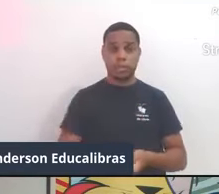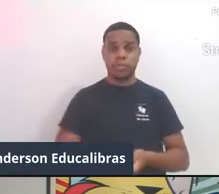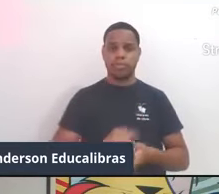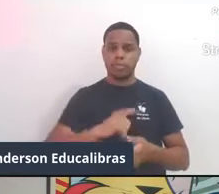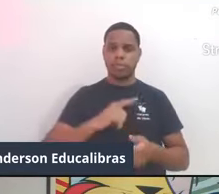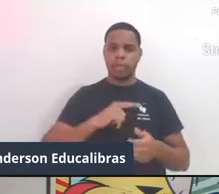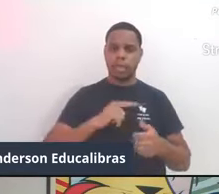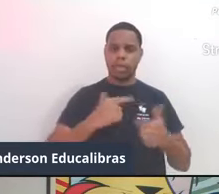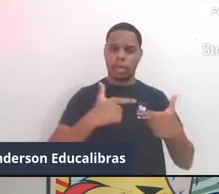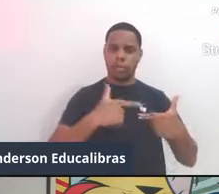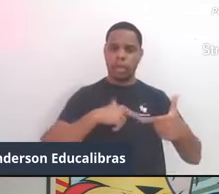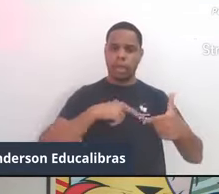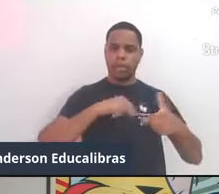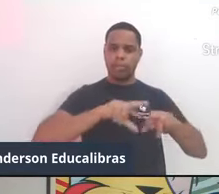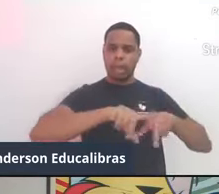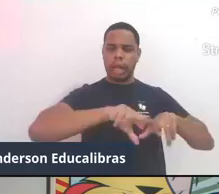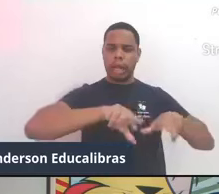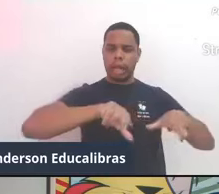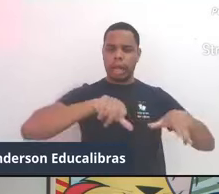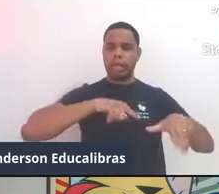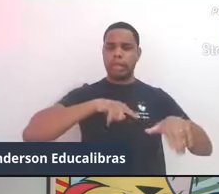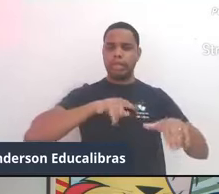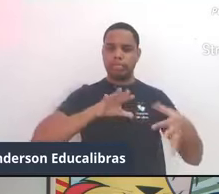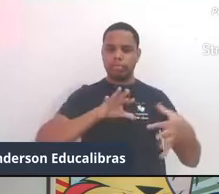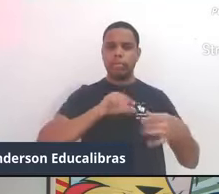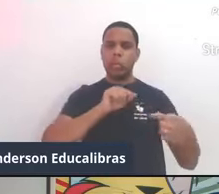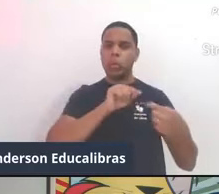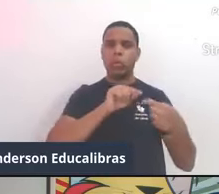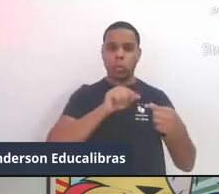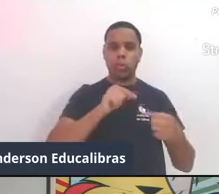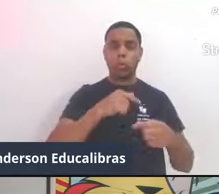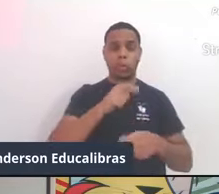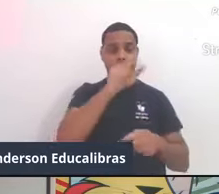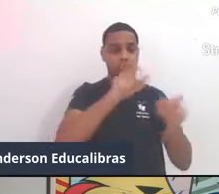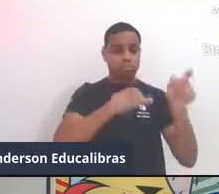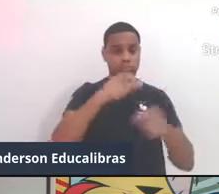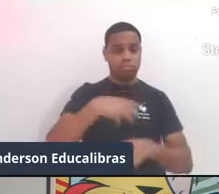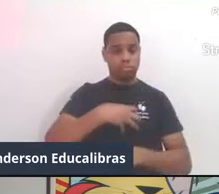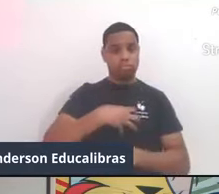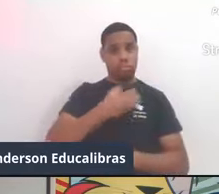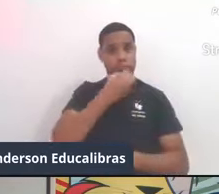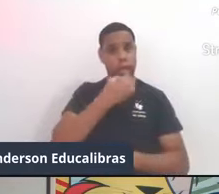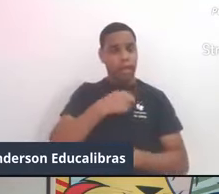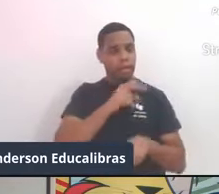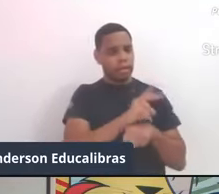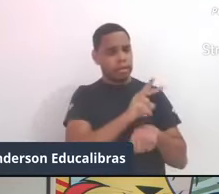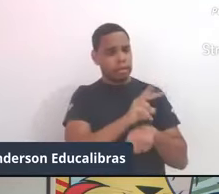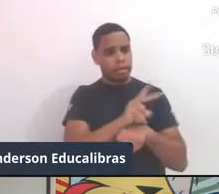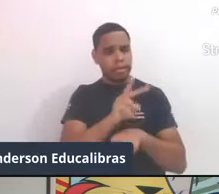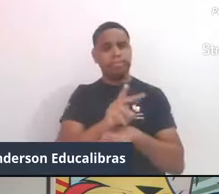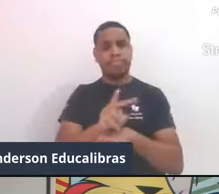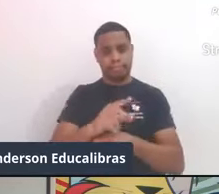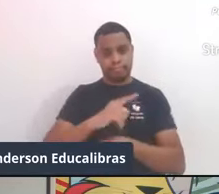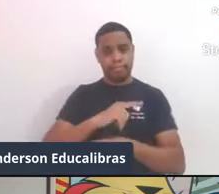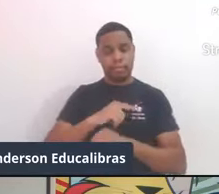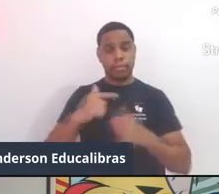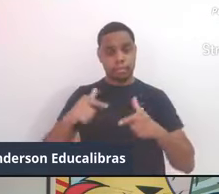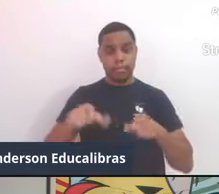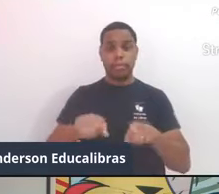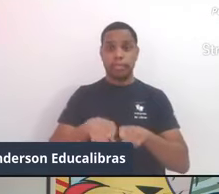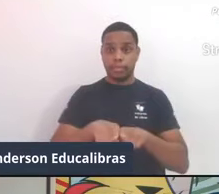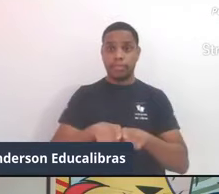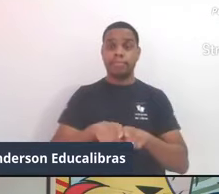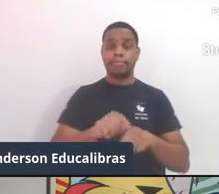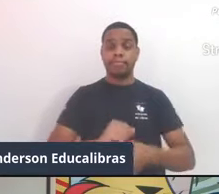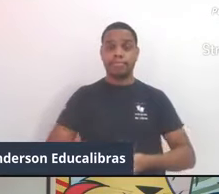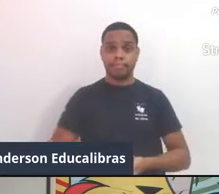de ações ligadas à questão do bem-estar de modo geral, ligados a tudo que compõe